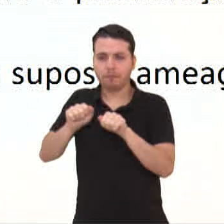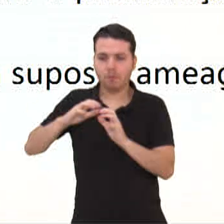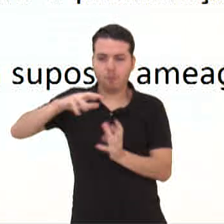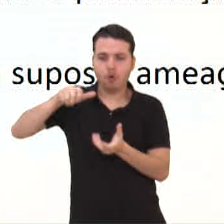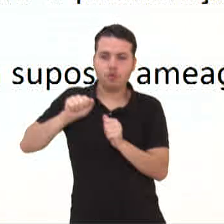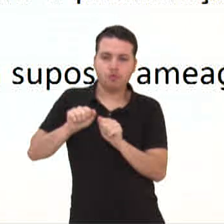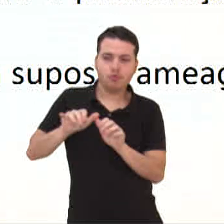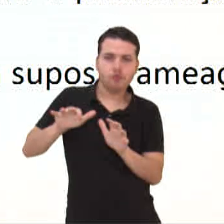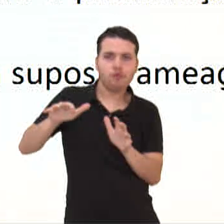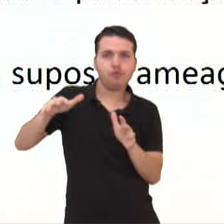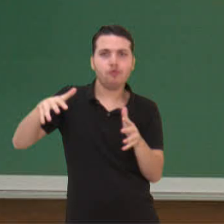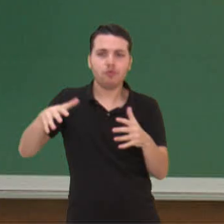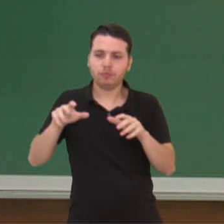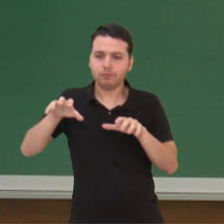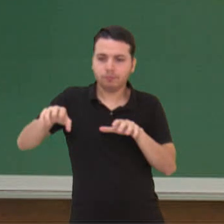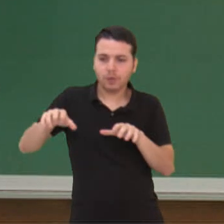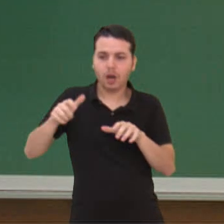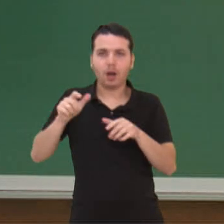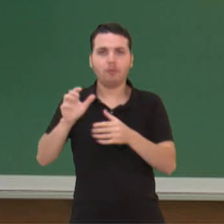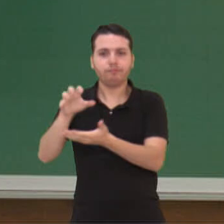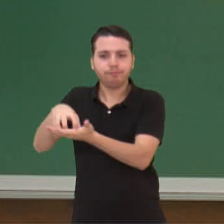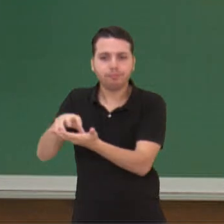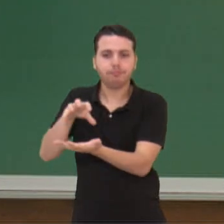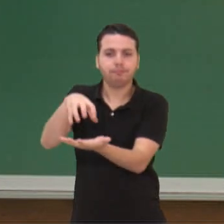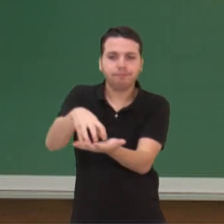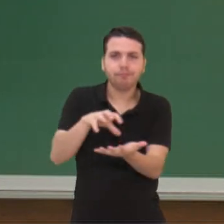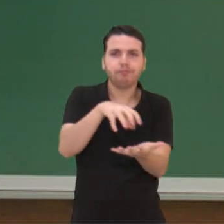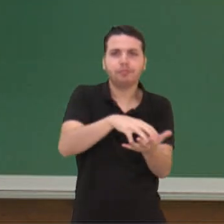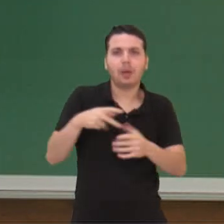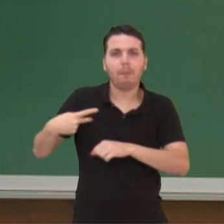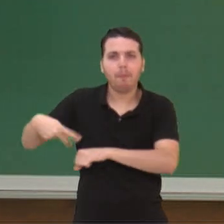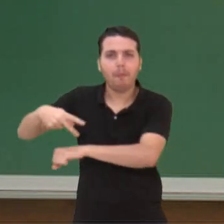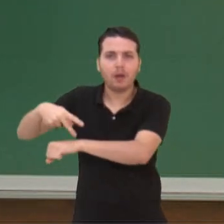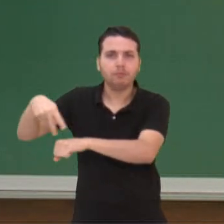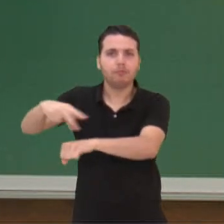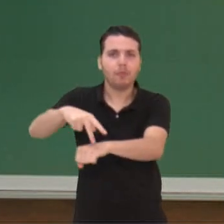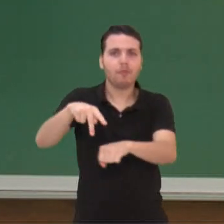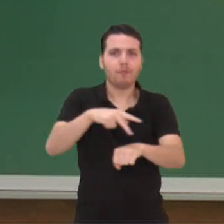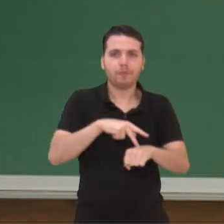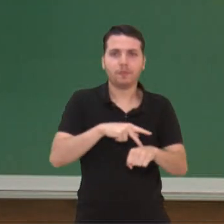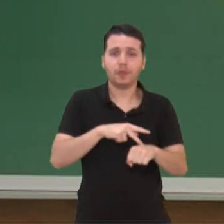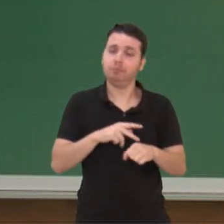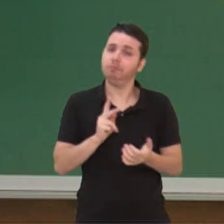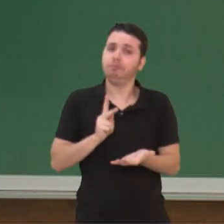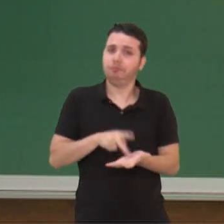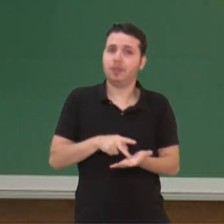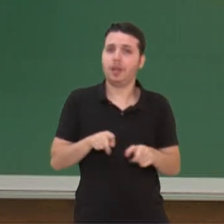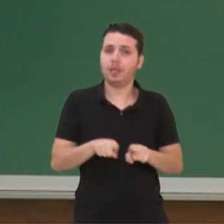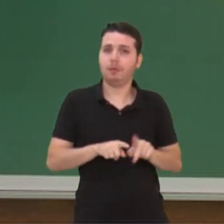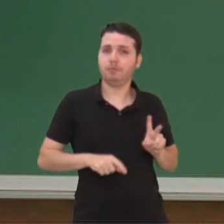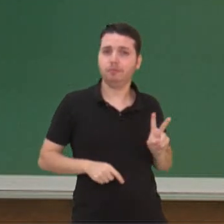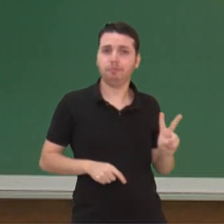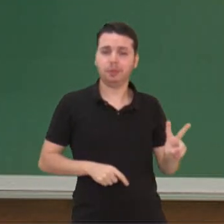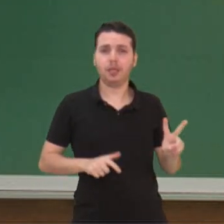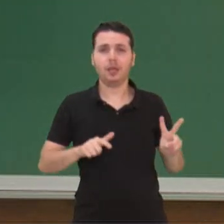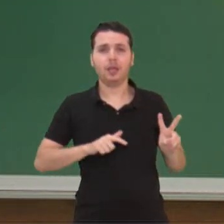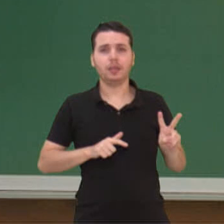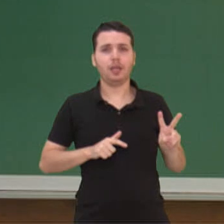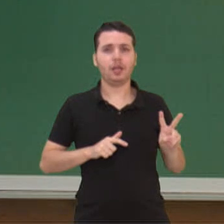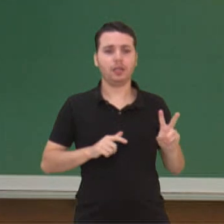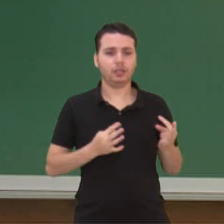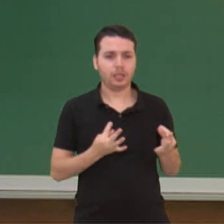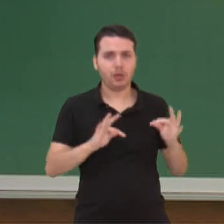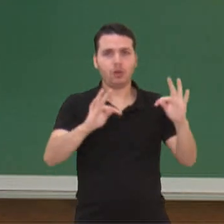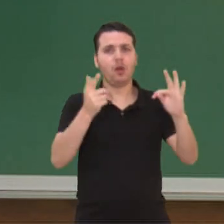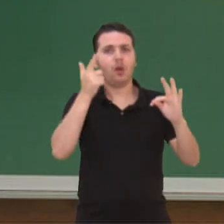tenho, né, esse capitalismo financeiro, onde eu tenho todo um desenvolvimento aí tecnológico que propicia maiores